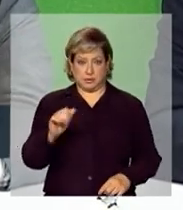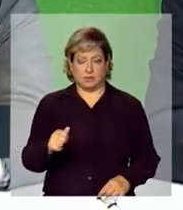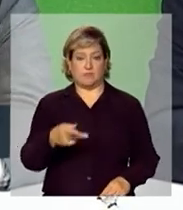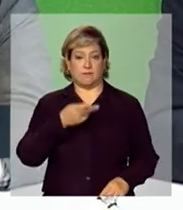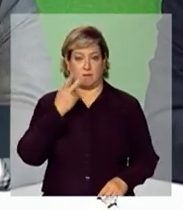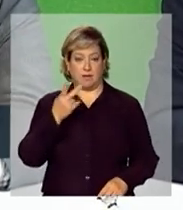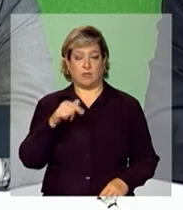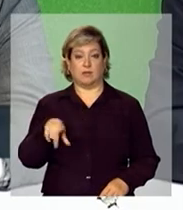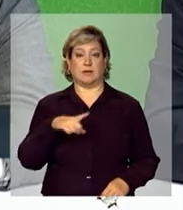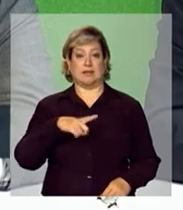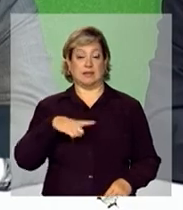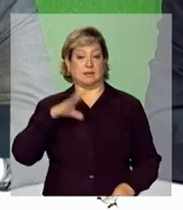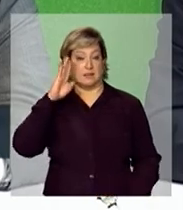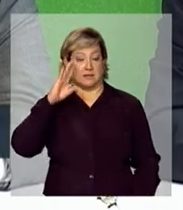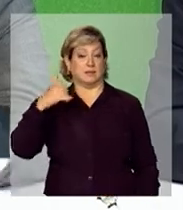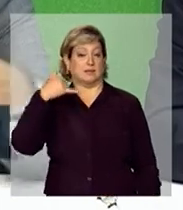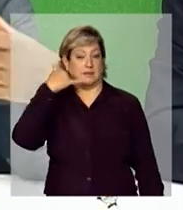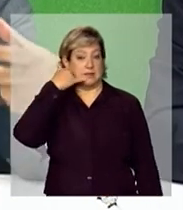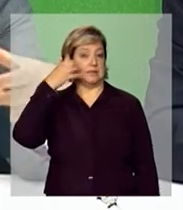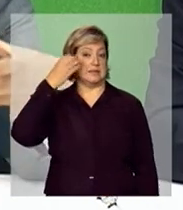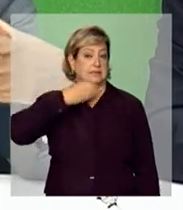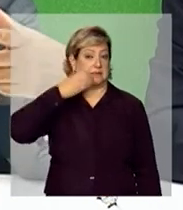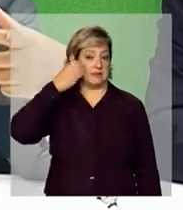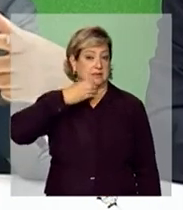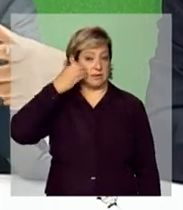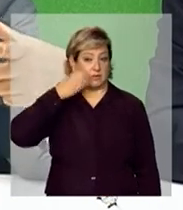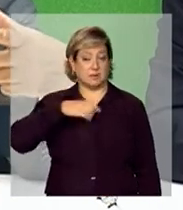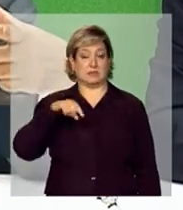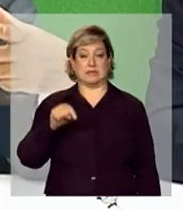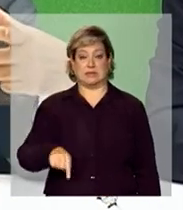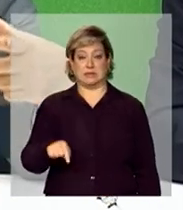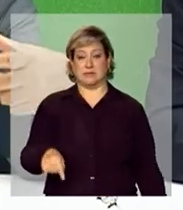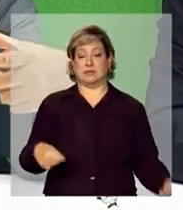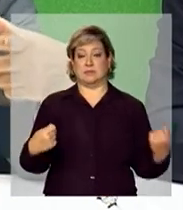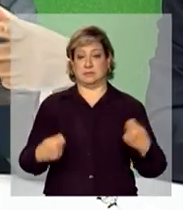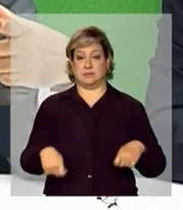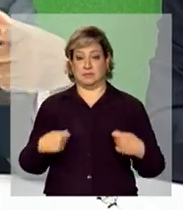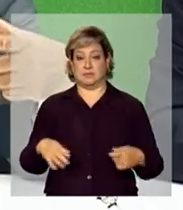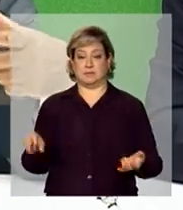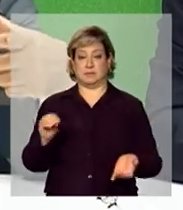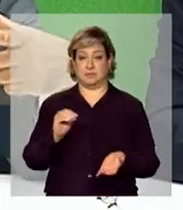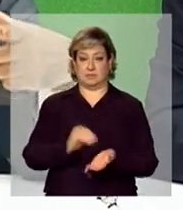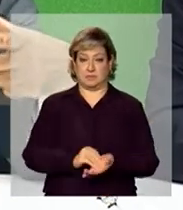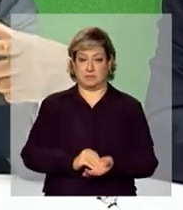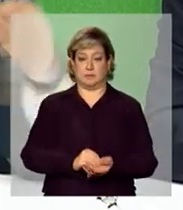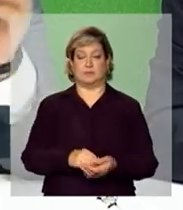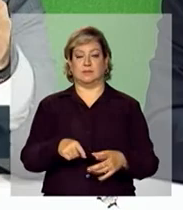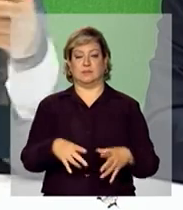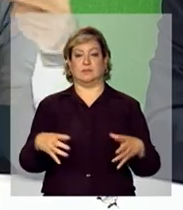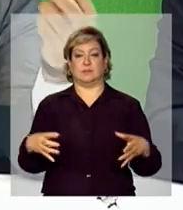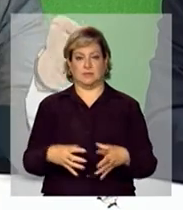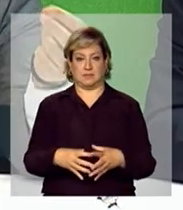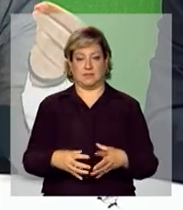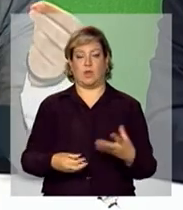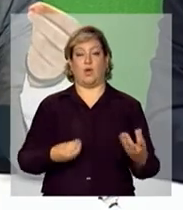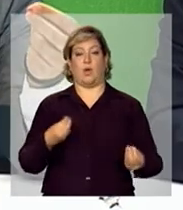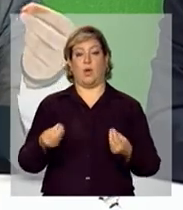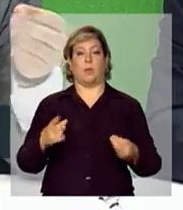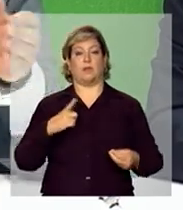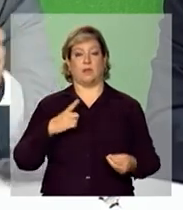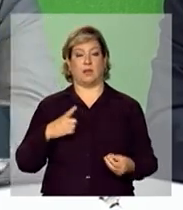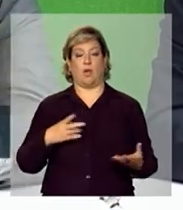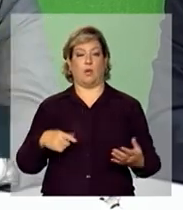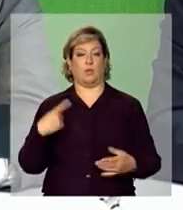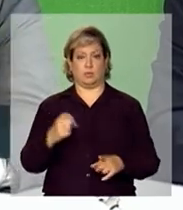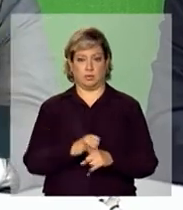aparelhos de telefonia celular deveriam ser colocados como bens dessa natureza pela dimensão que tem hoje na